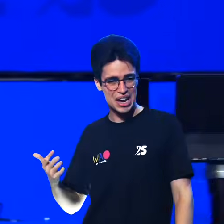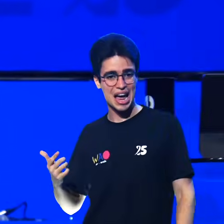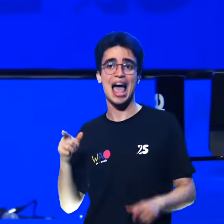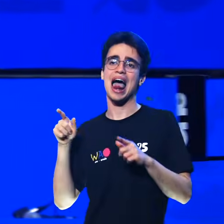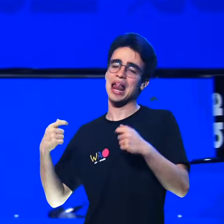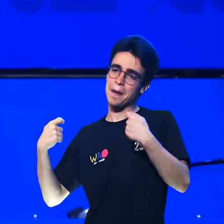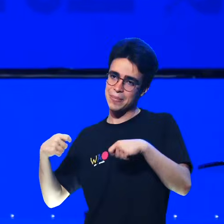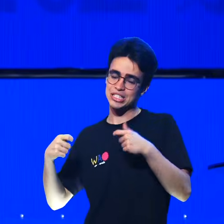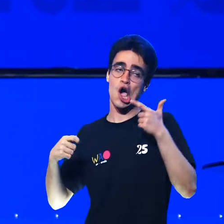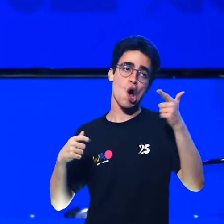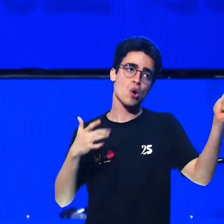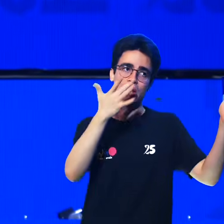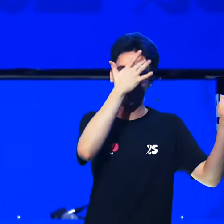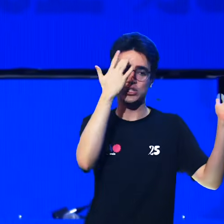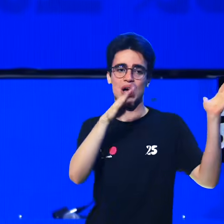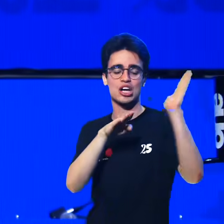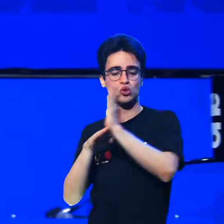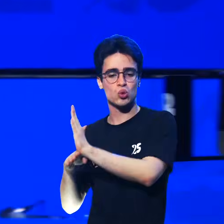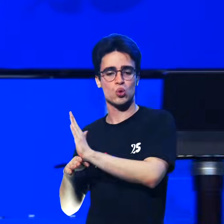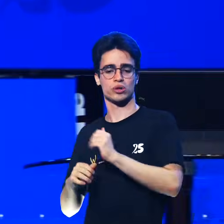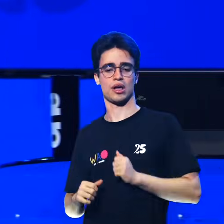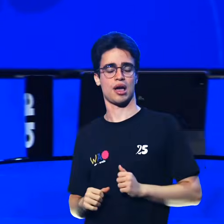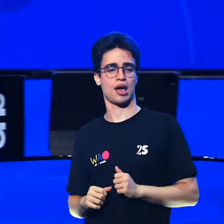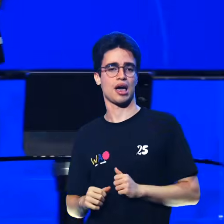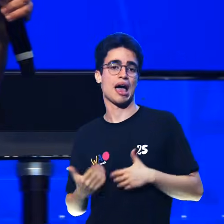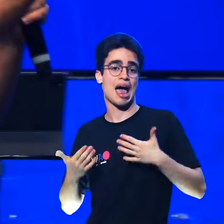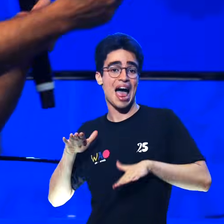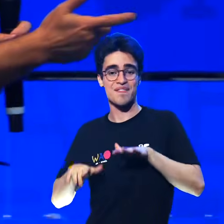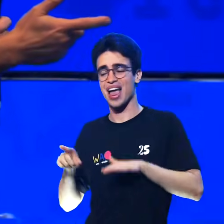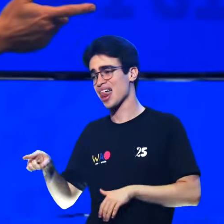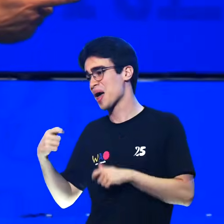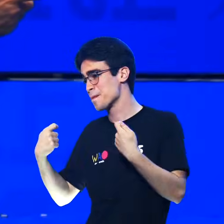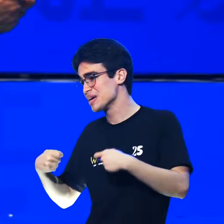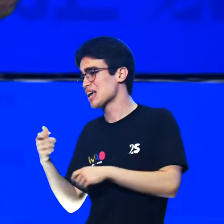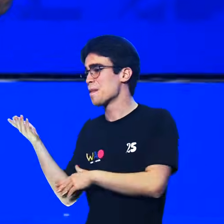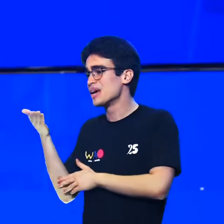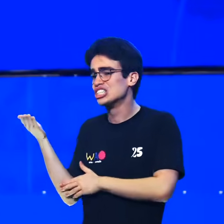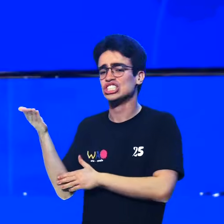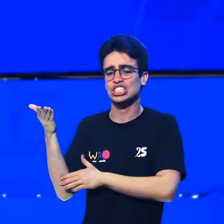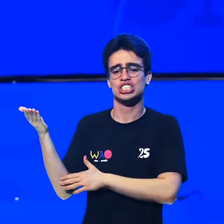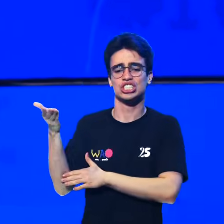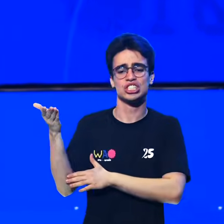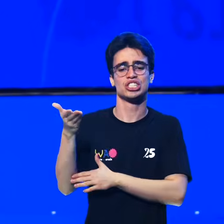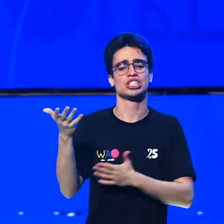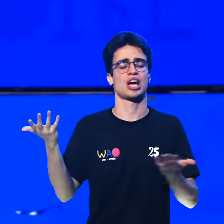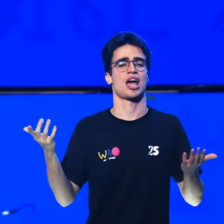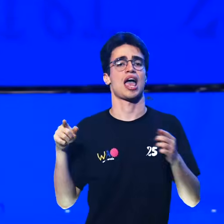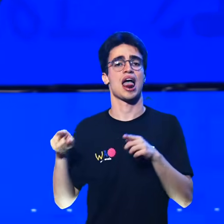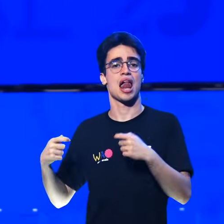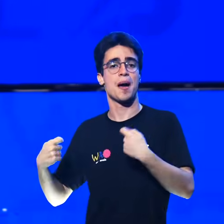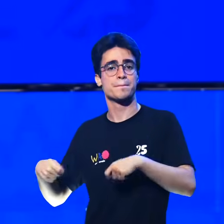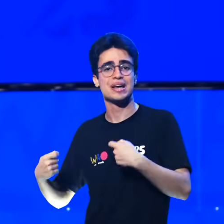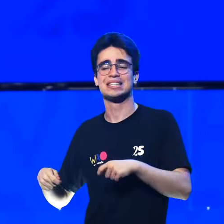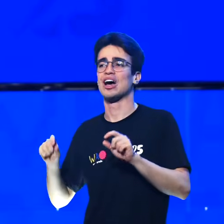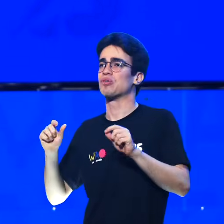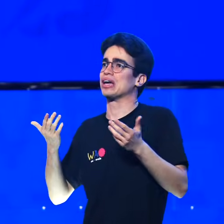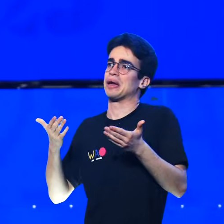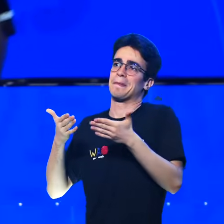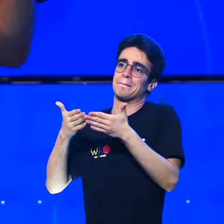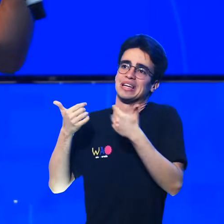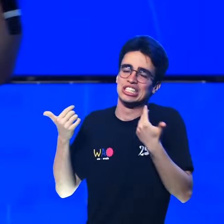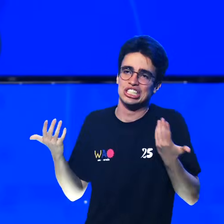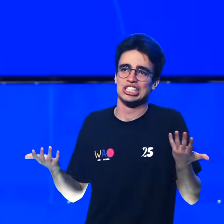da ajuda do outro, precisava muitas vezes mendigar, precisava pedir até